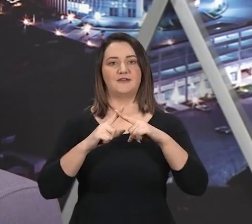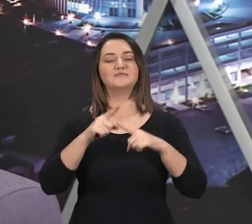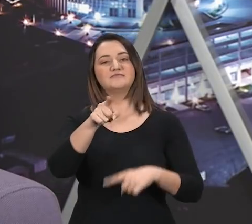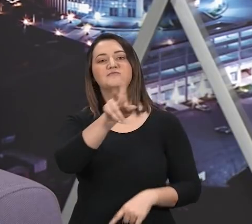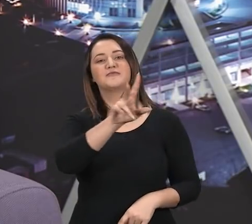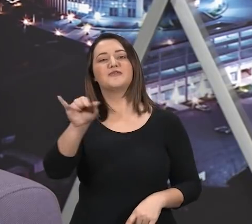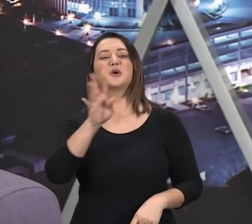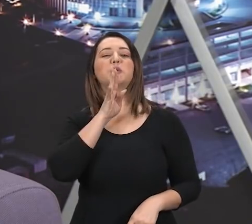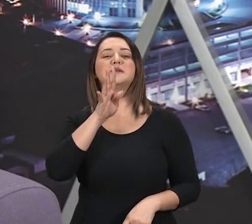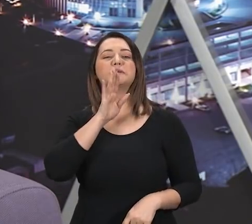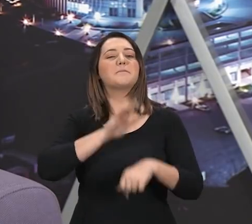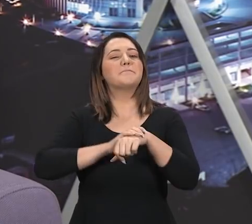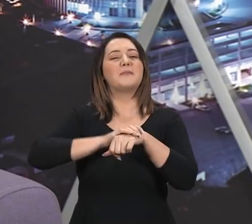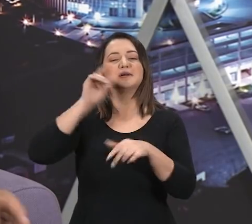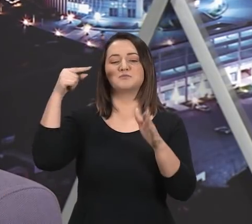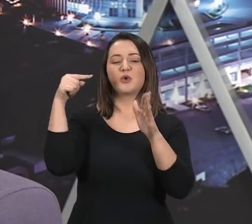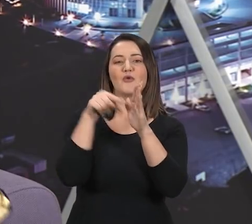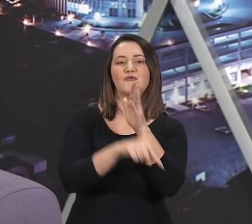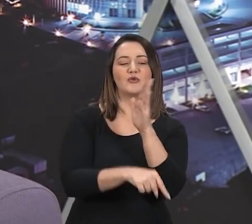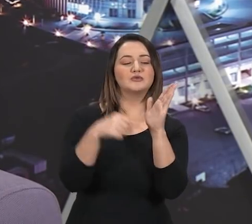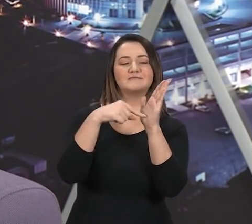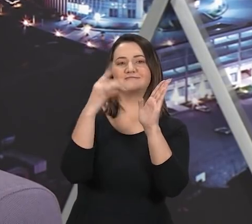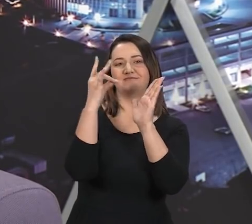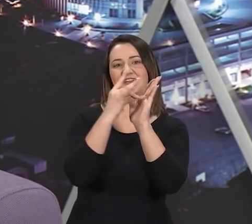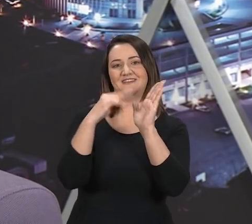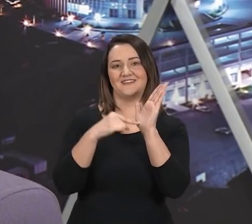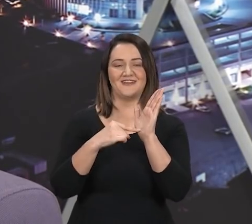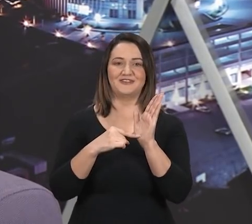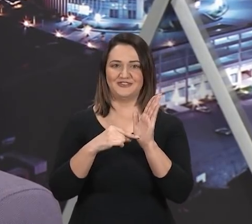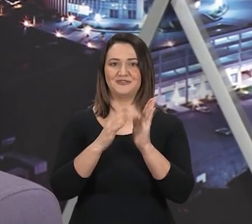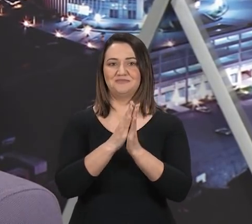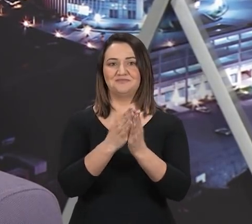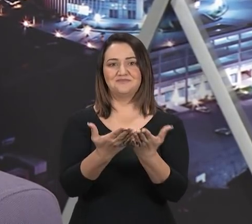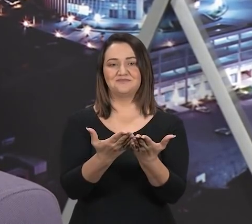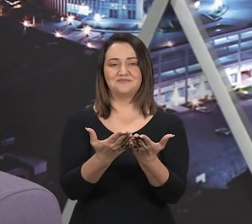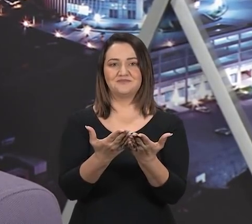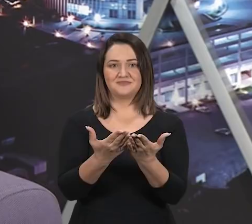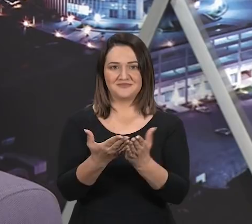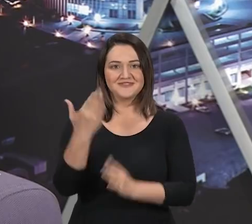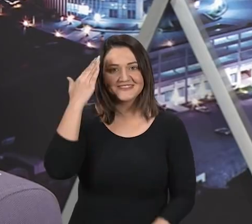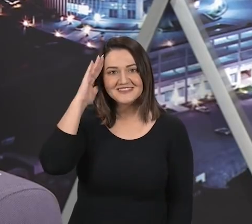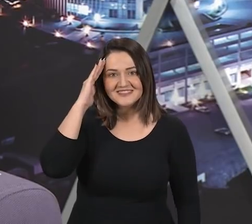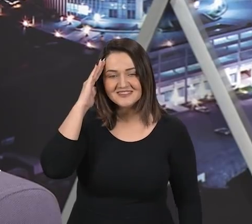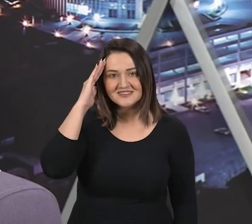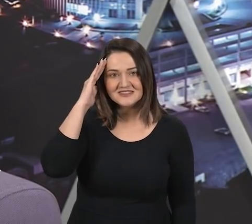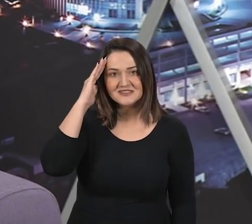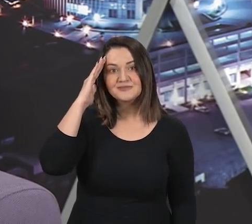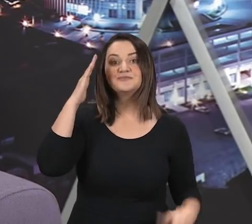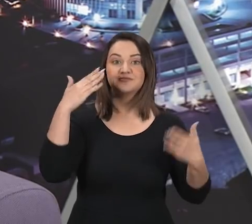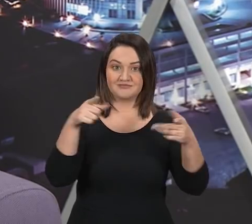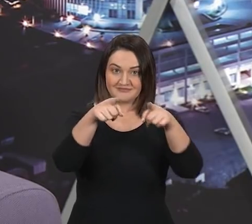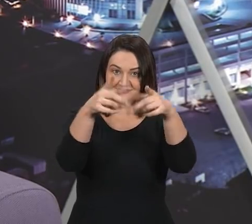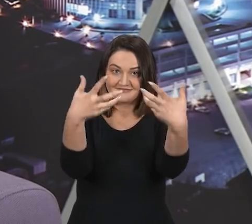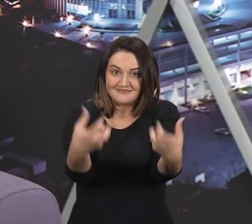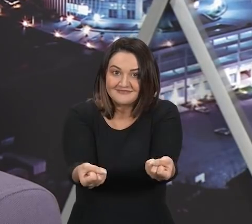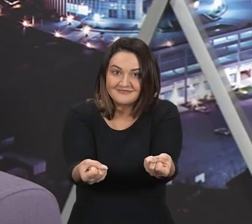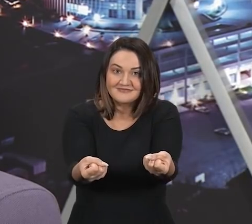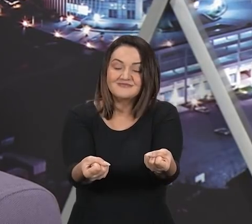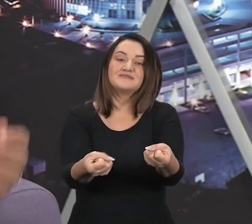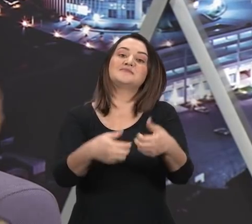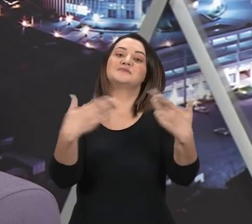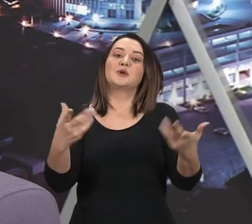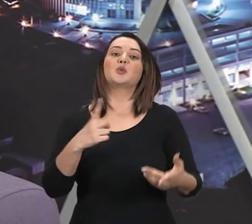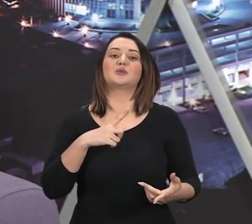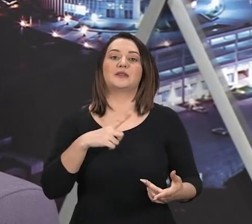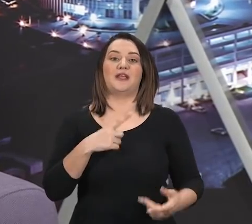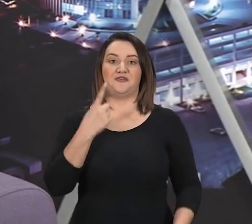Igreja Adventista. E você vai conhecer profundamente as verdades da Palavra de Deus. Você entendeu?